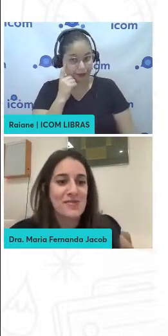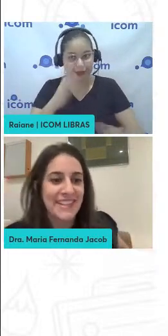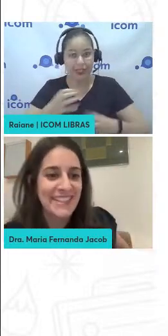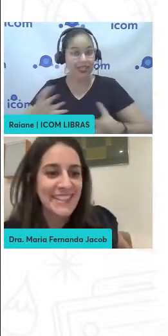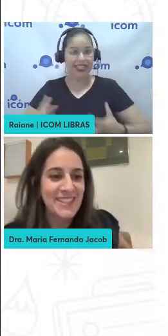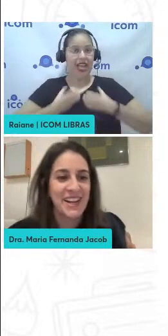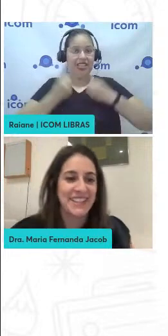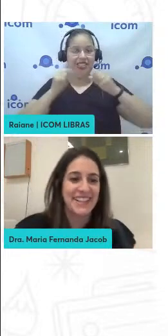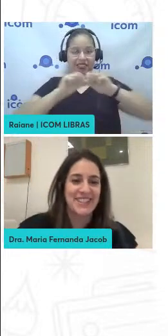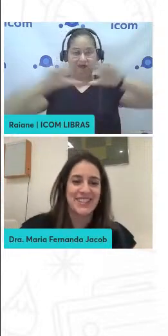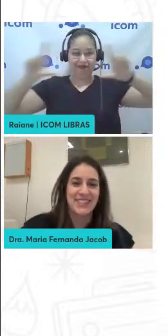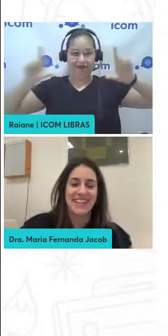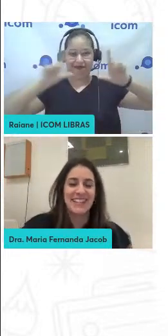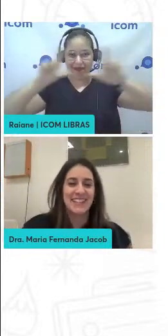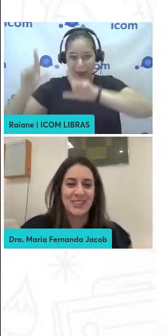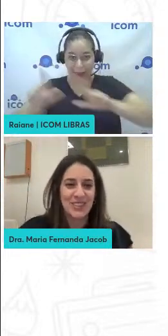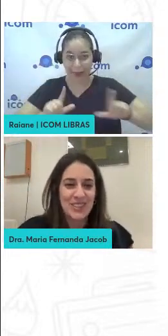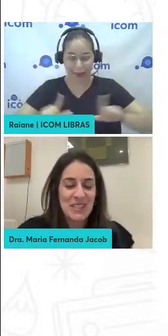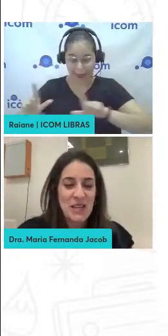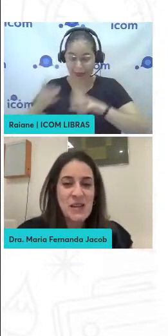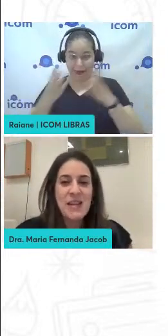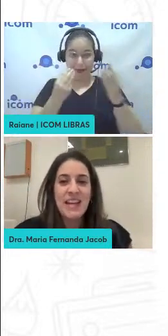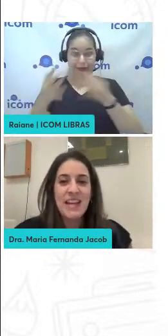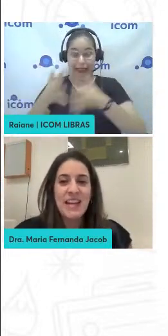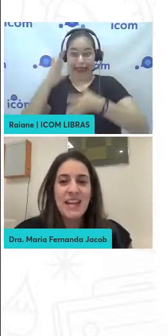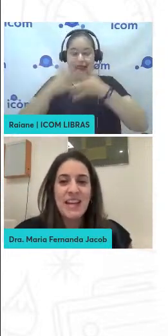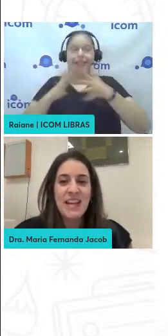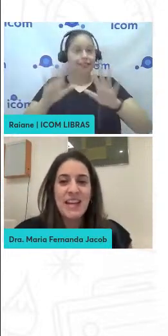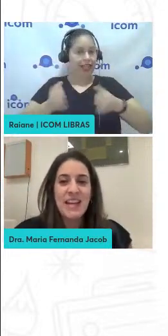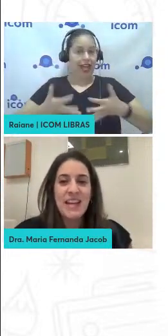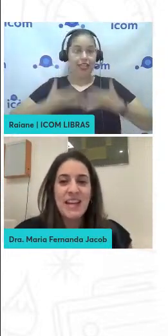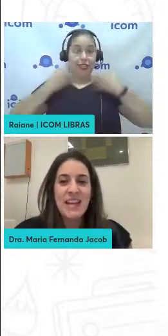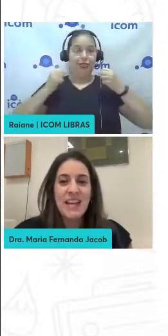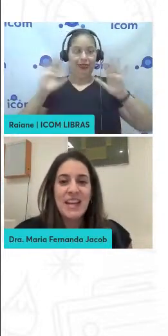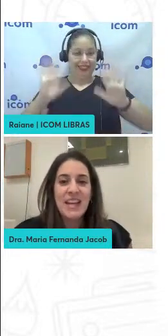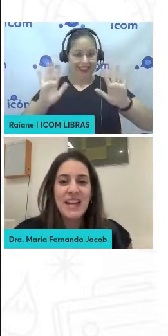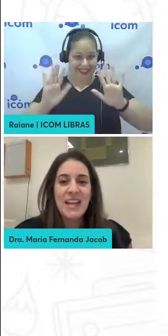assustem com esses quadradinhos aqui que eu trouxe.